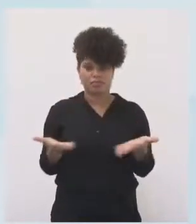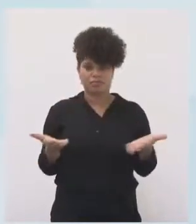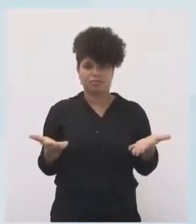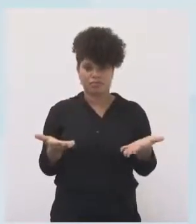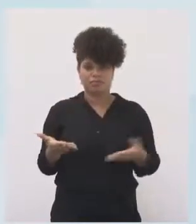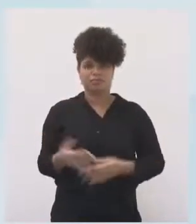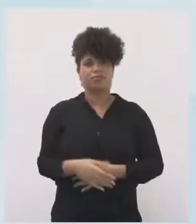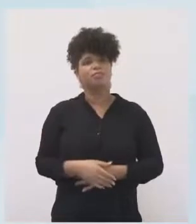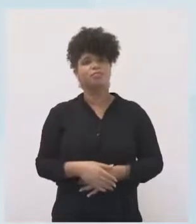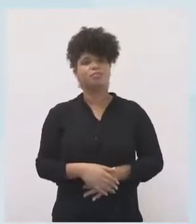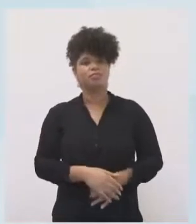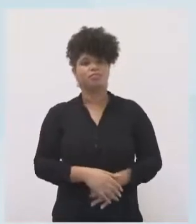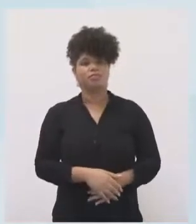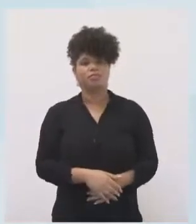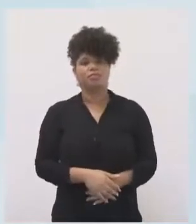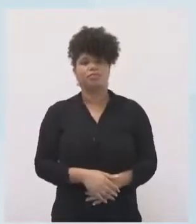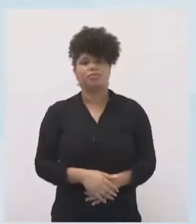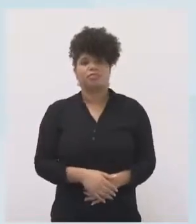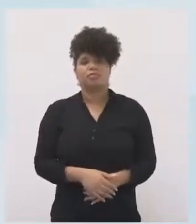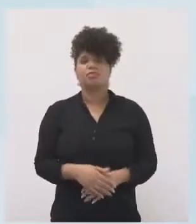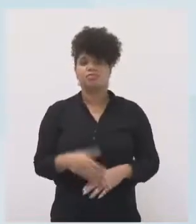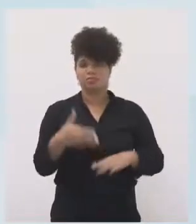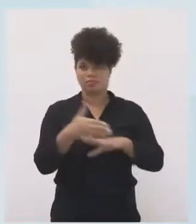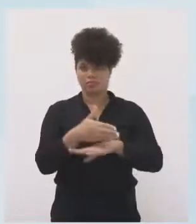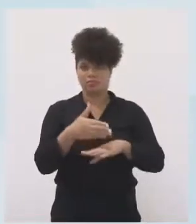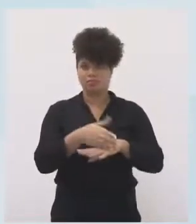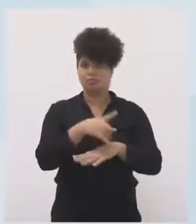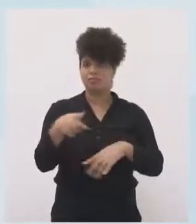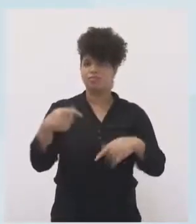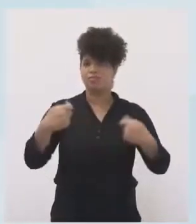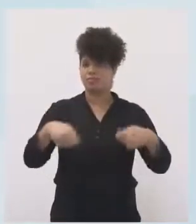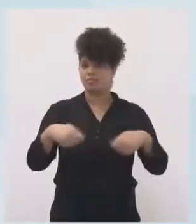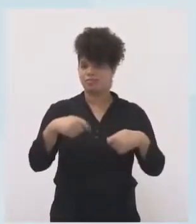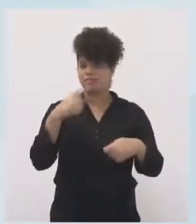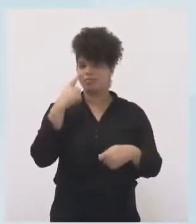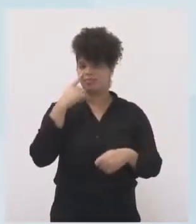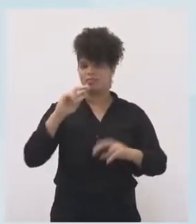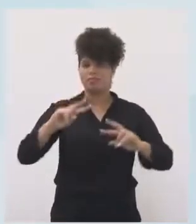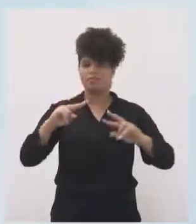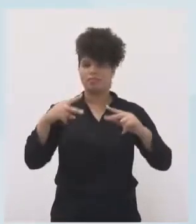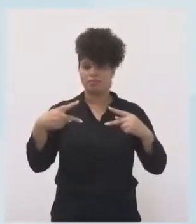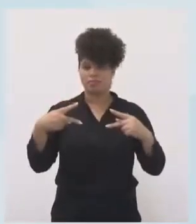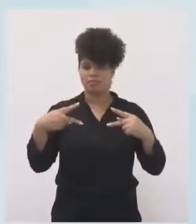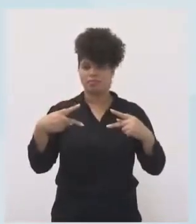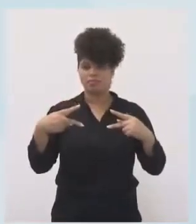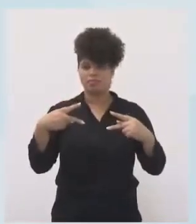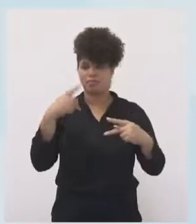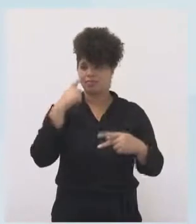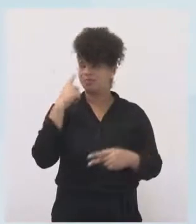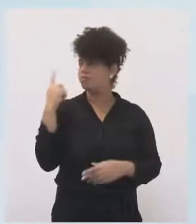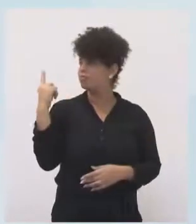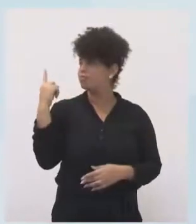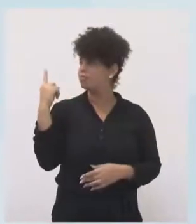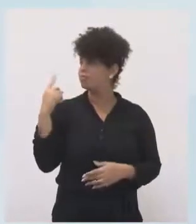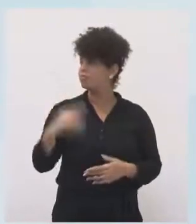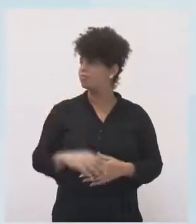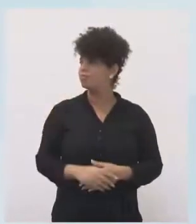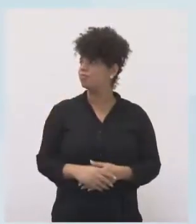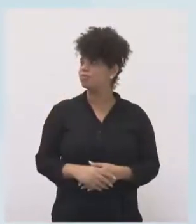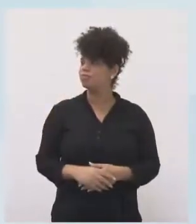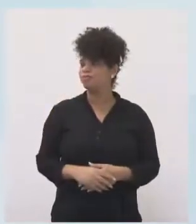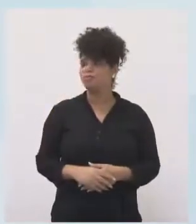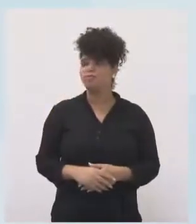tá? Então, para ter esse acesso, você precisa acessar esse link que está aparecendo aí